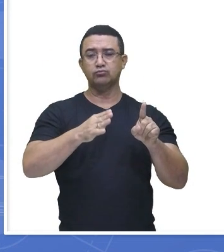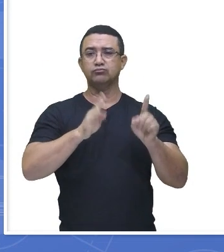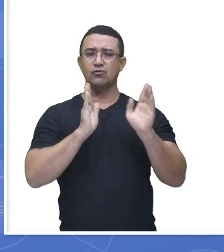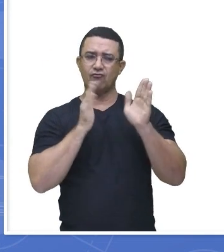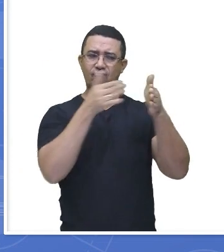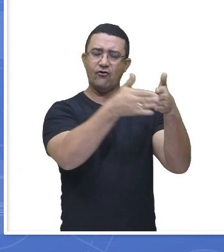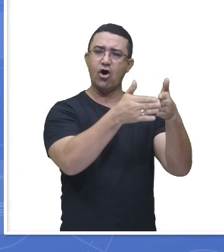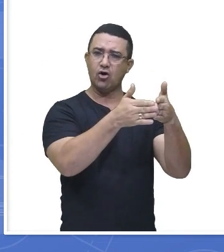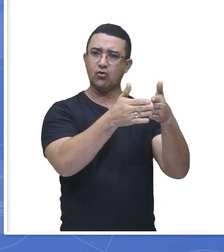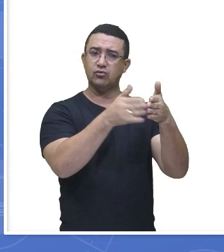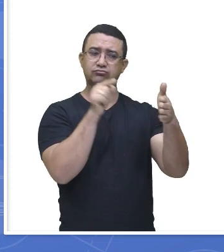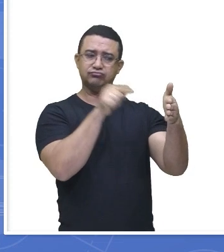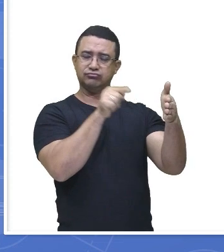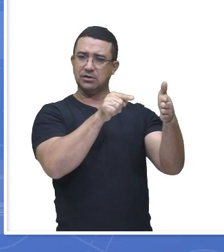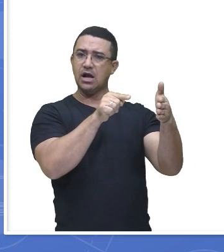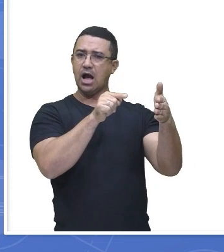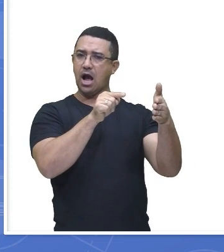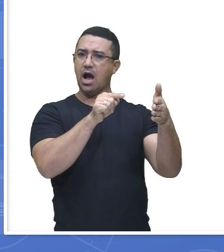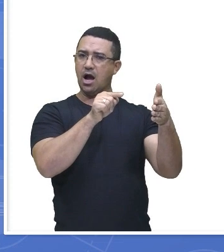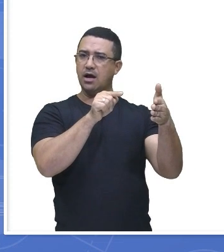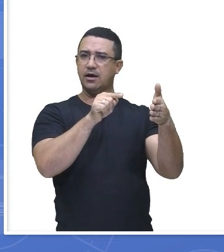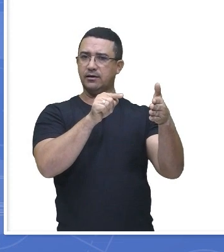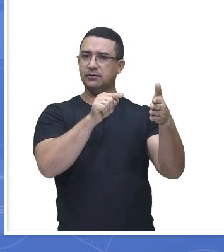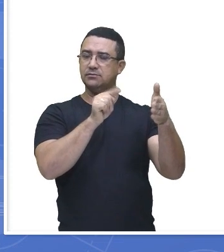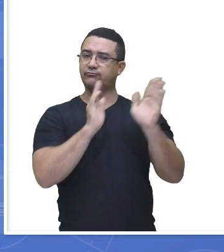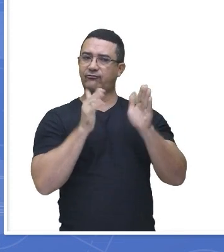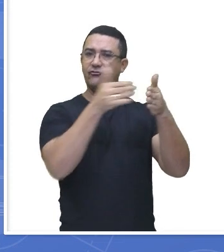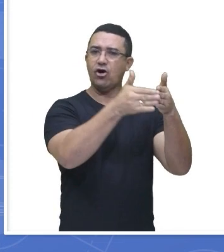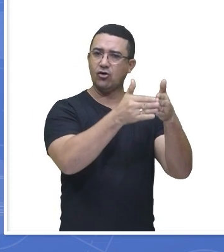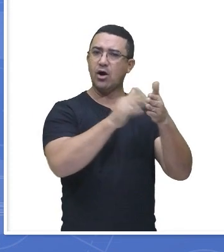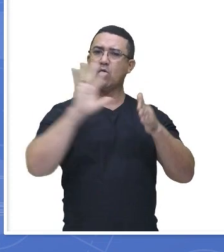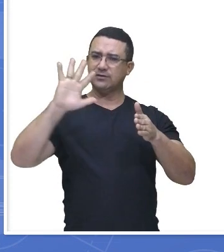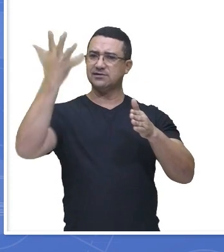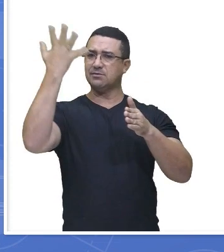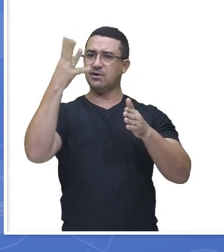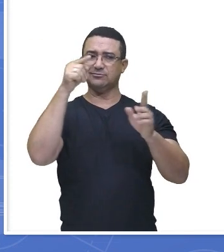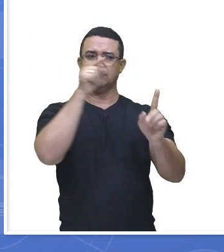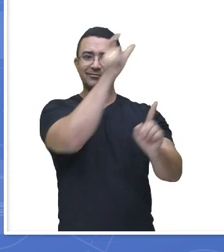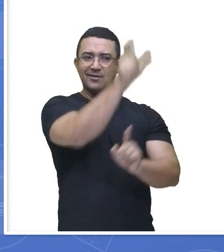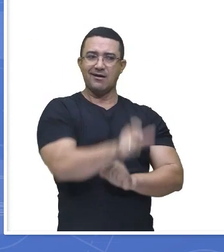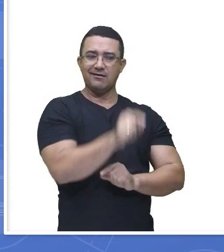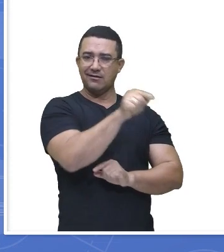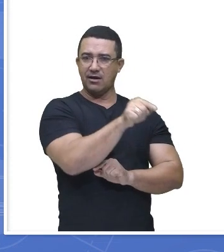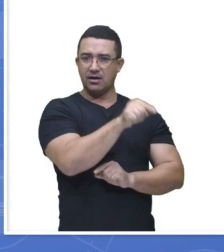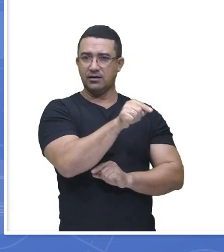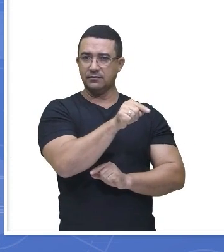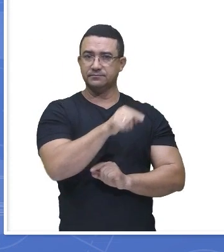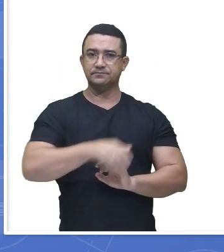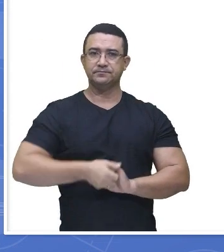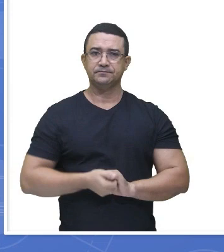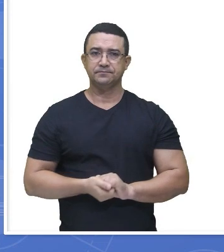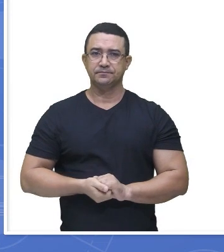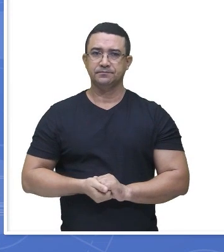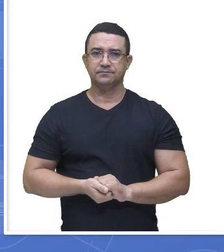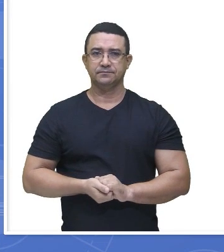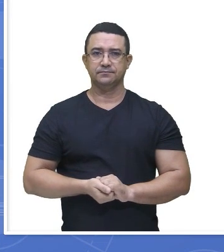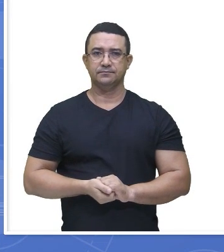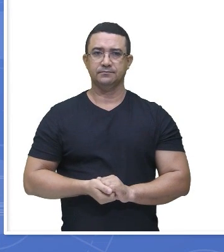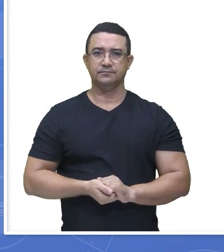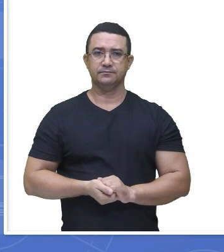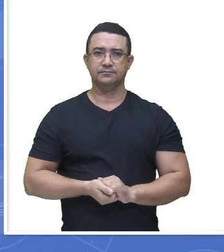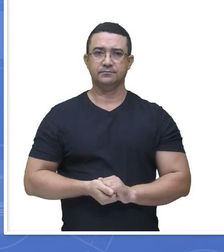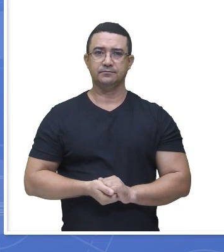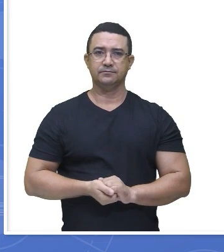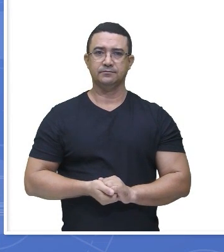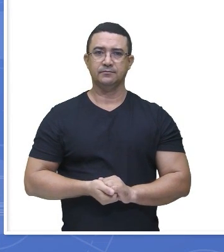le ocorren los hechos, a esse único personagem. Muito bem. Vamos lá, próximo.